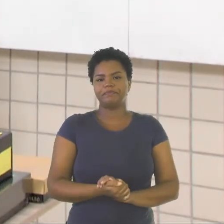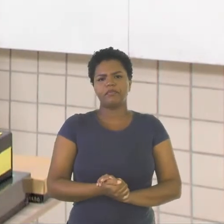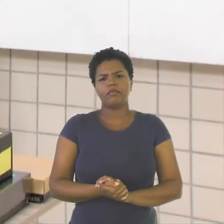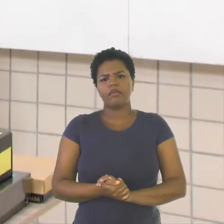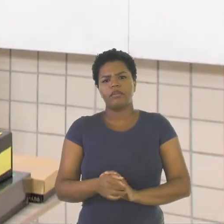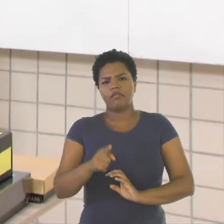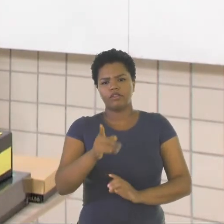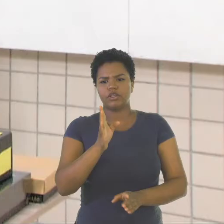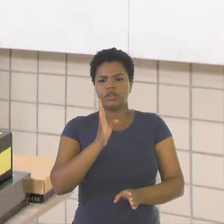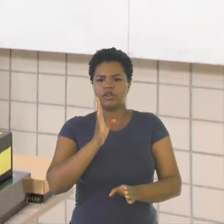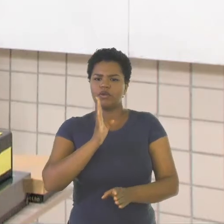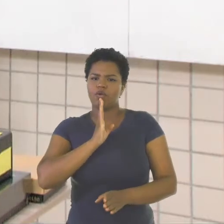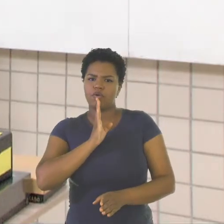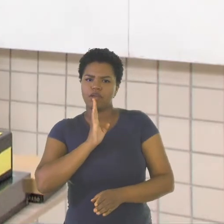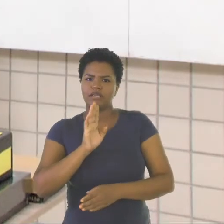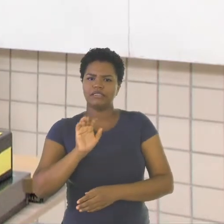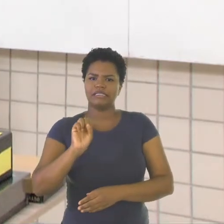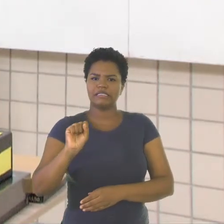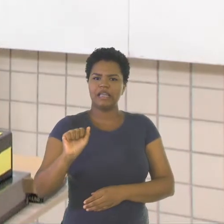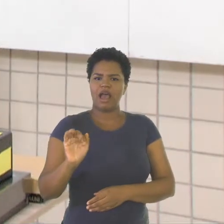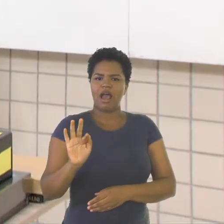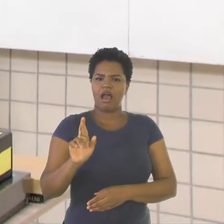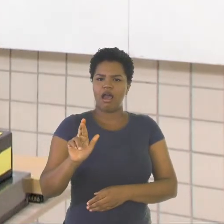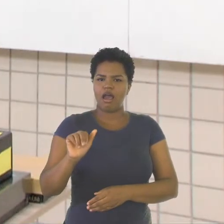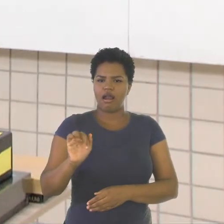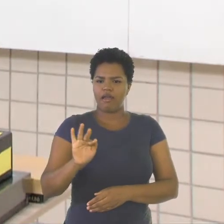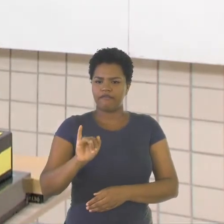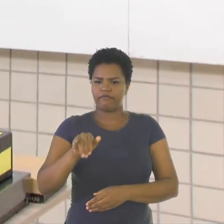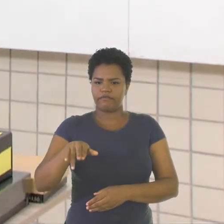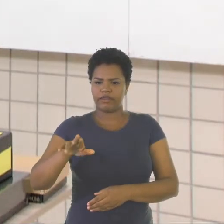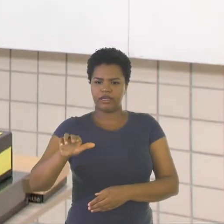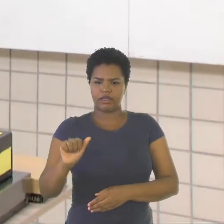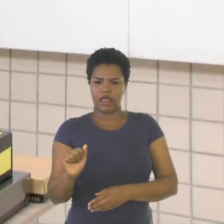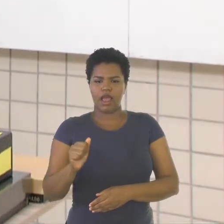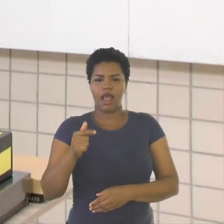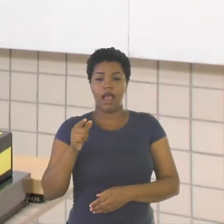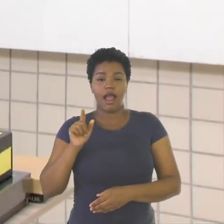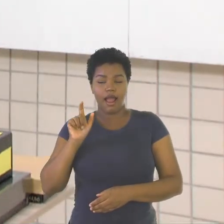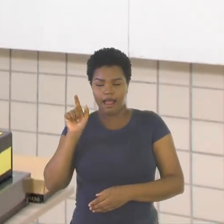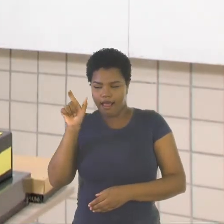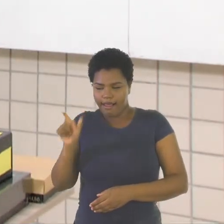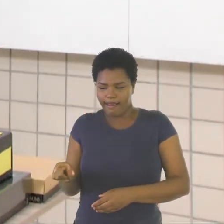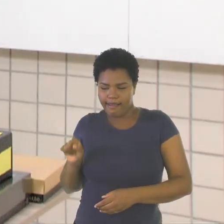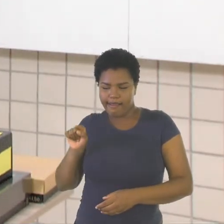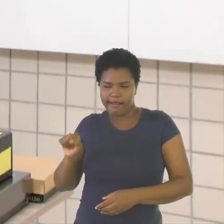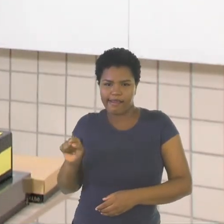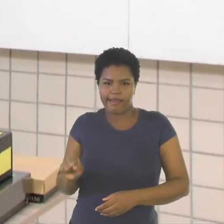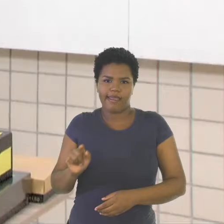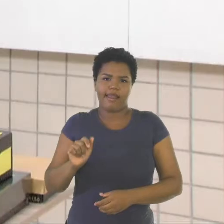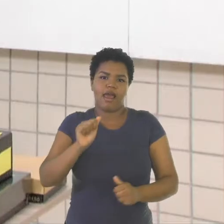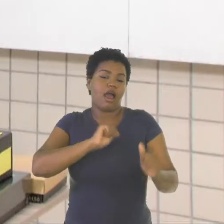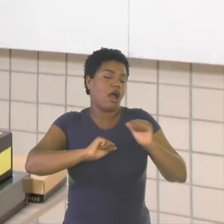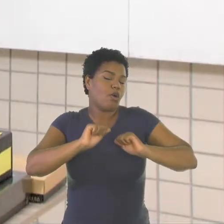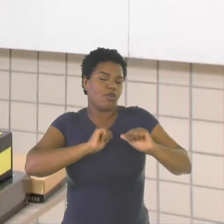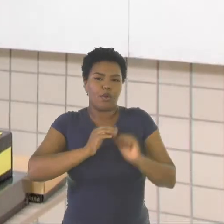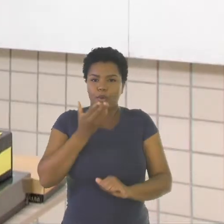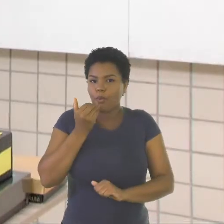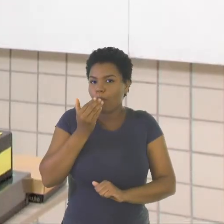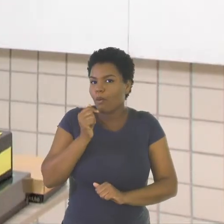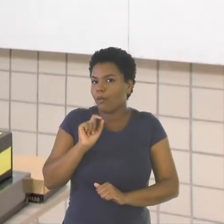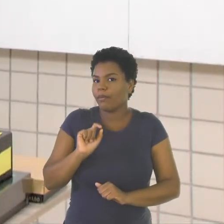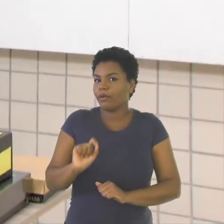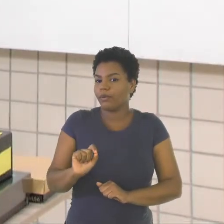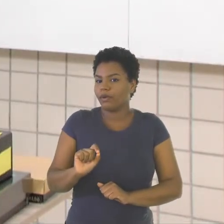a Serafina? Aquela que adora comer dedão? Serafina, vai rimar com o quê? Com dedão?